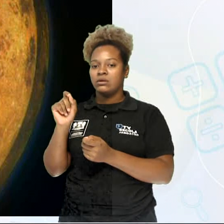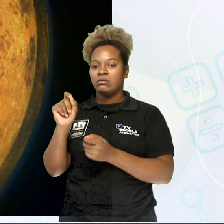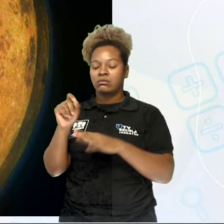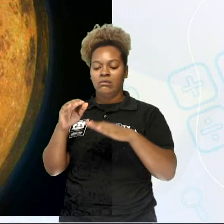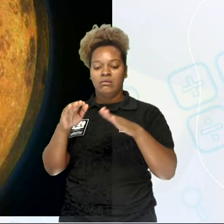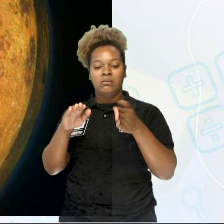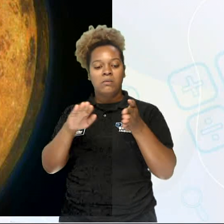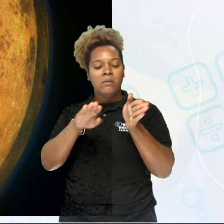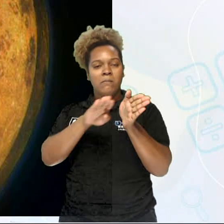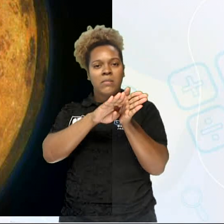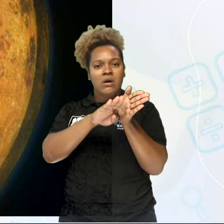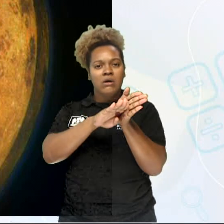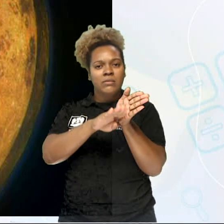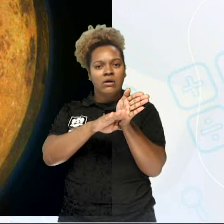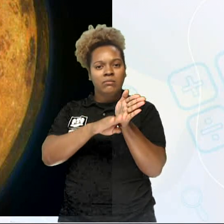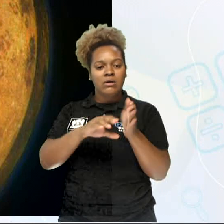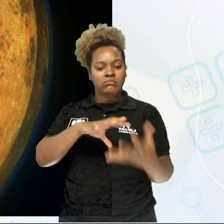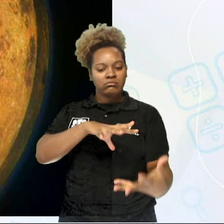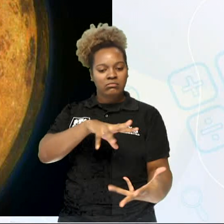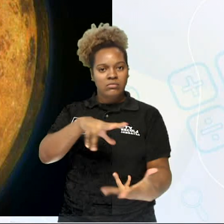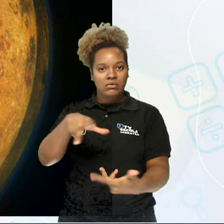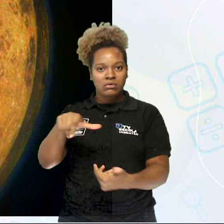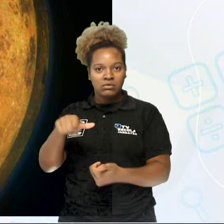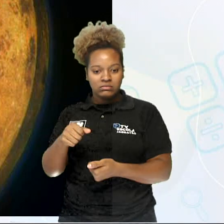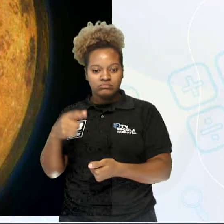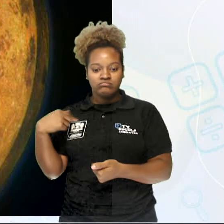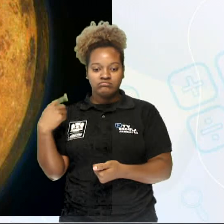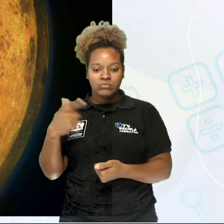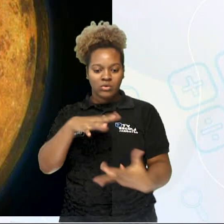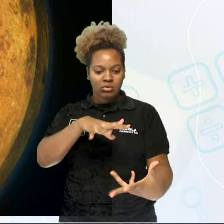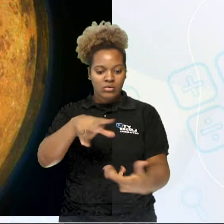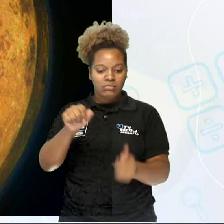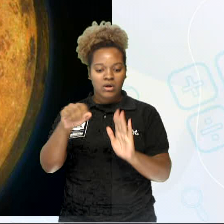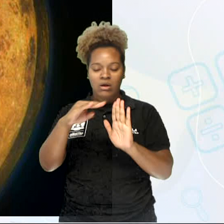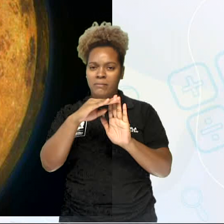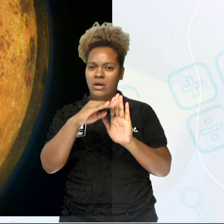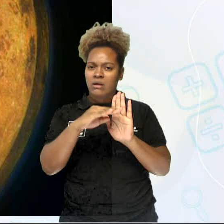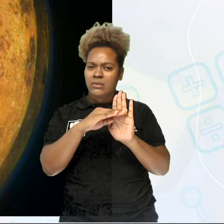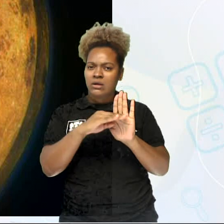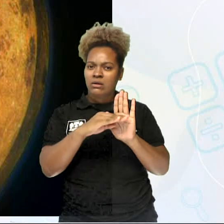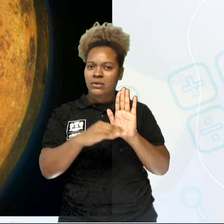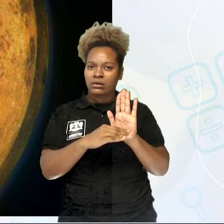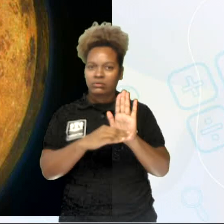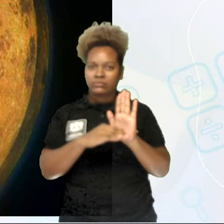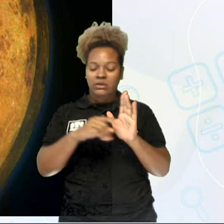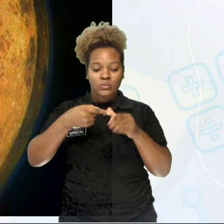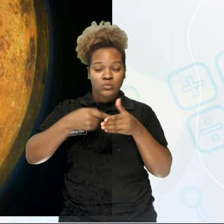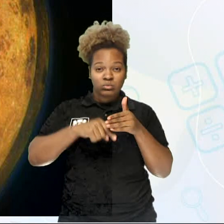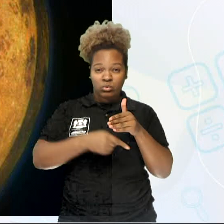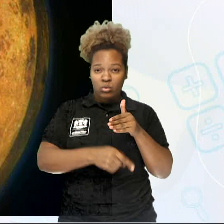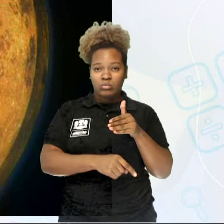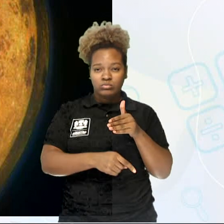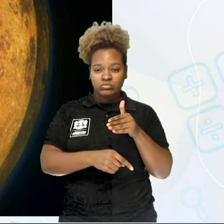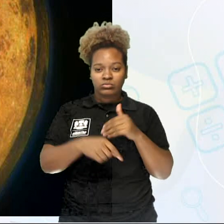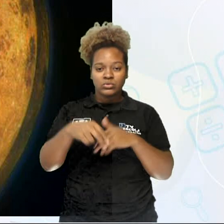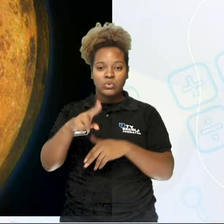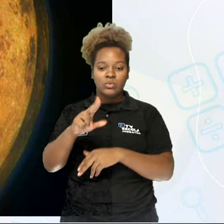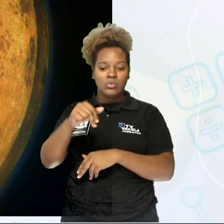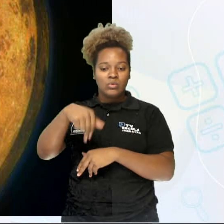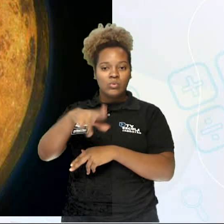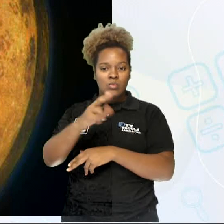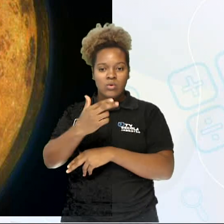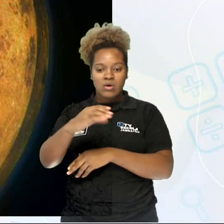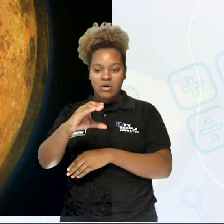camadas da Terra. O nosso planeta, ele é dividido em camadas. Temos o núcleo, o manto e